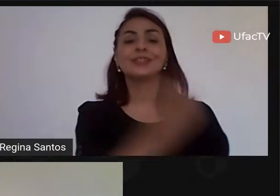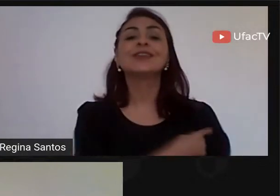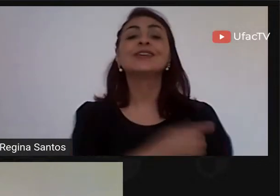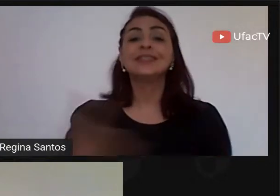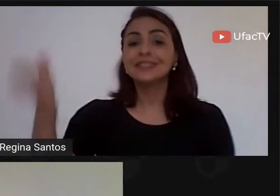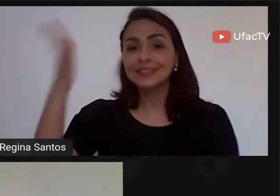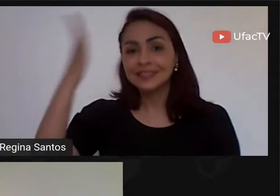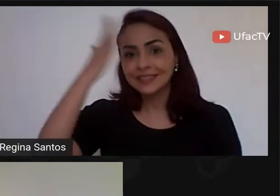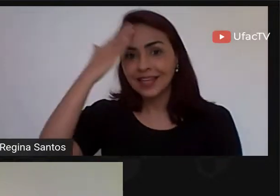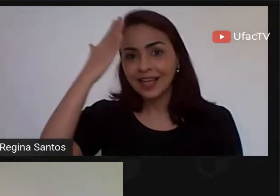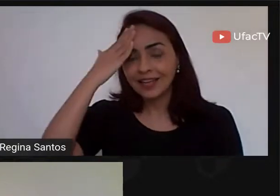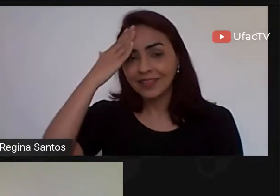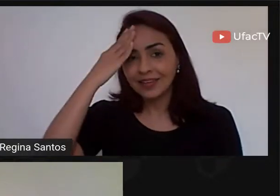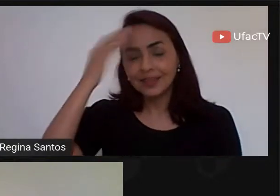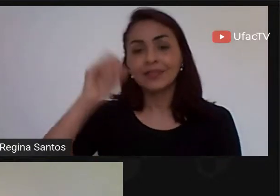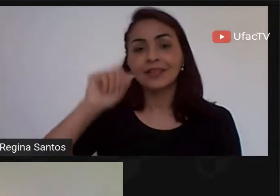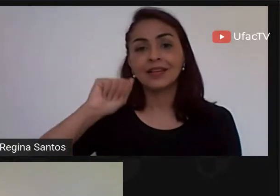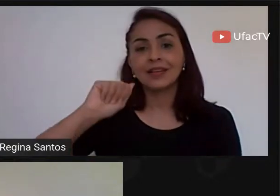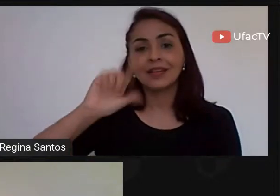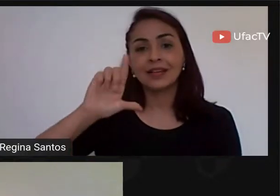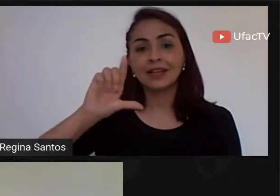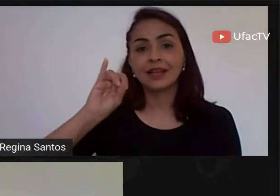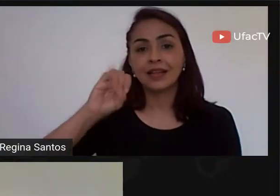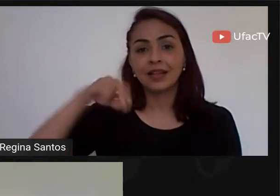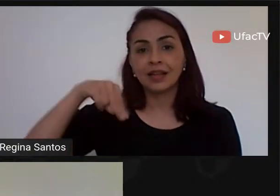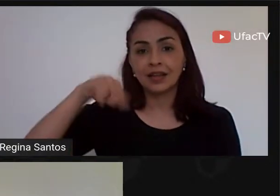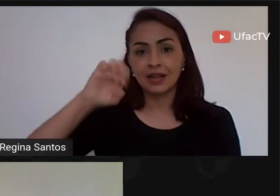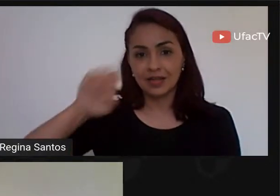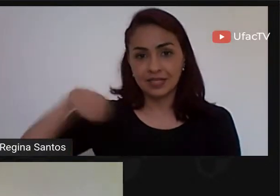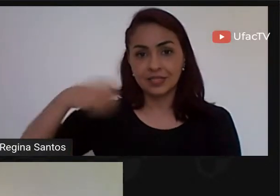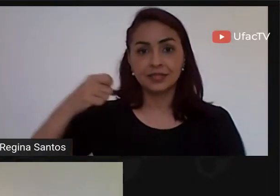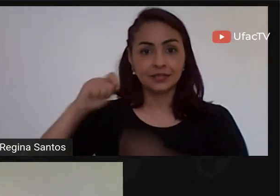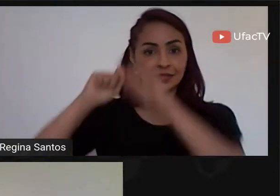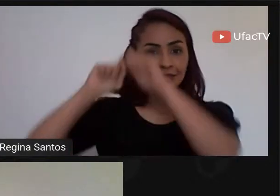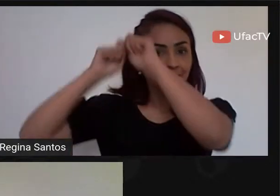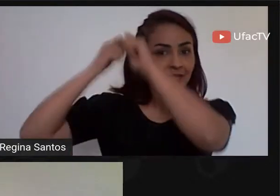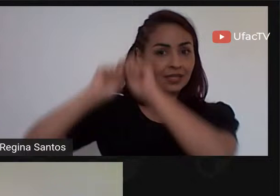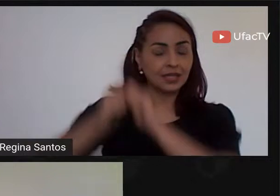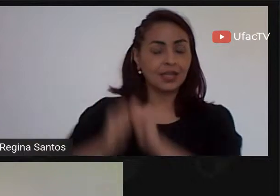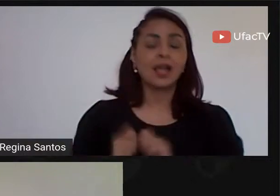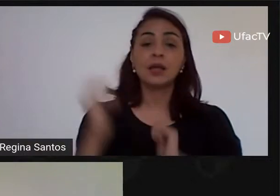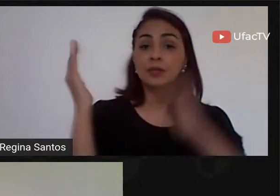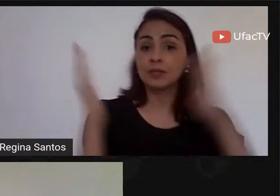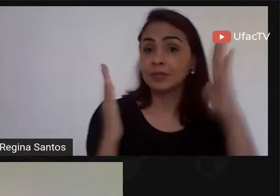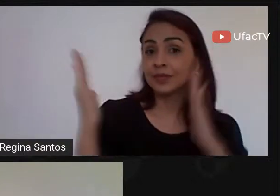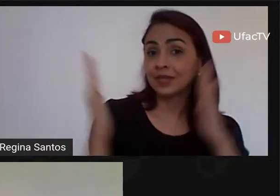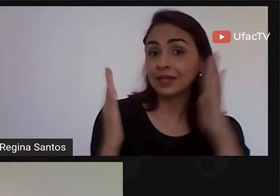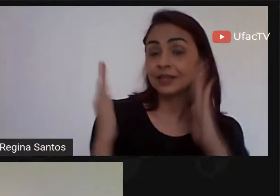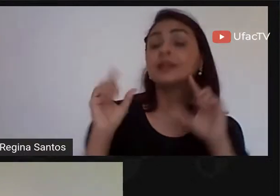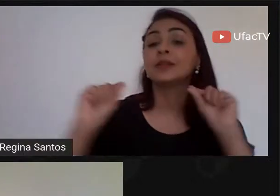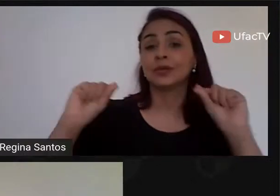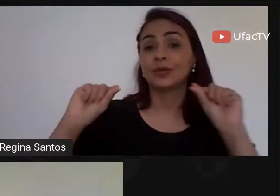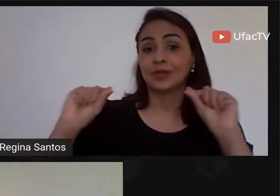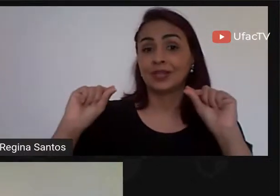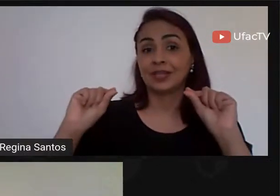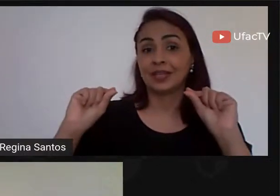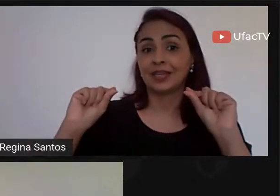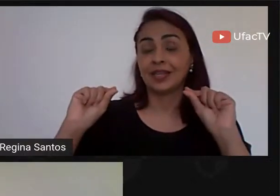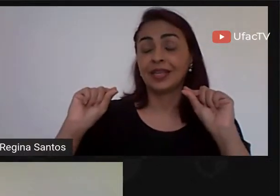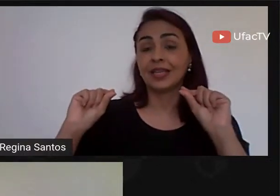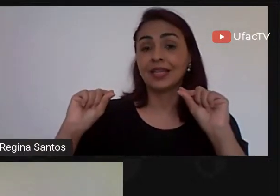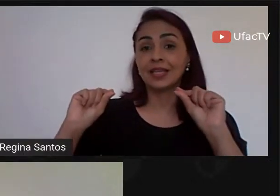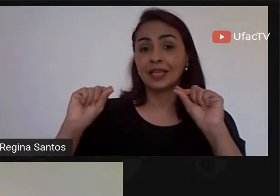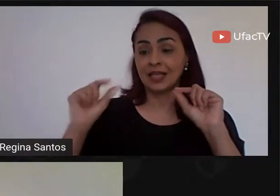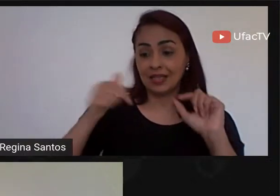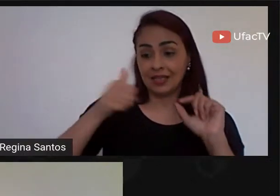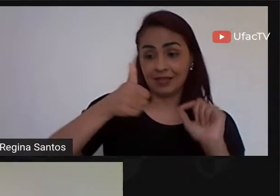Aline complementa que na década de 70, 80, apagaram esse sujeito histórico, mas na década de 90, embora a